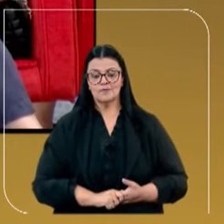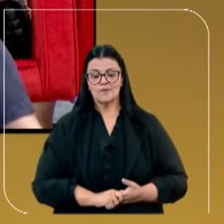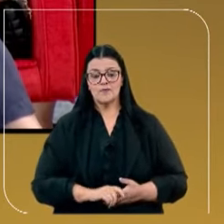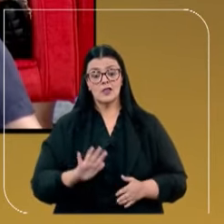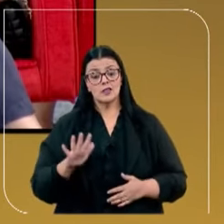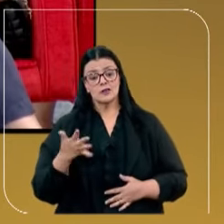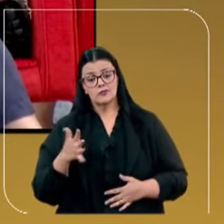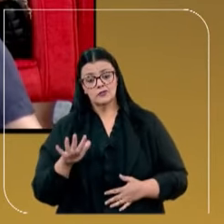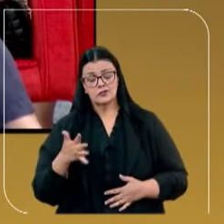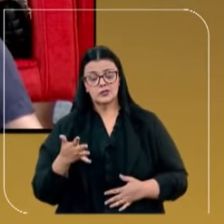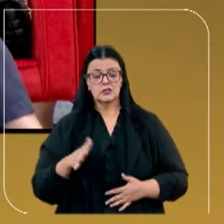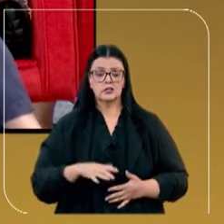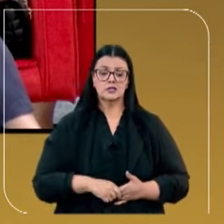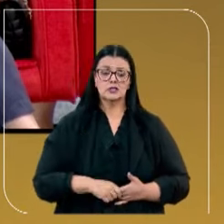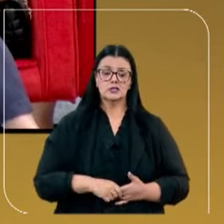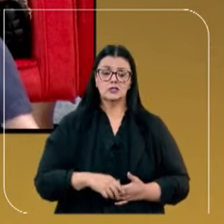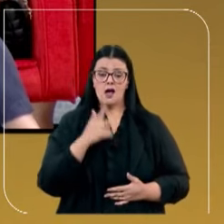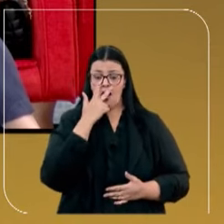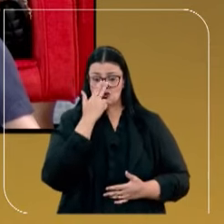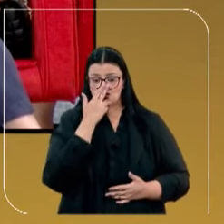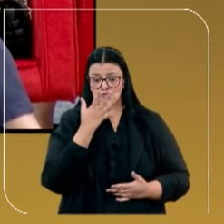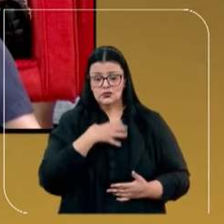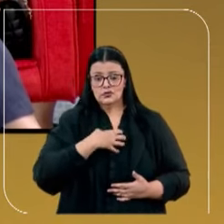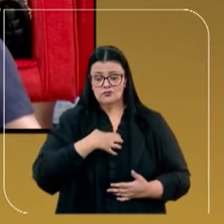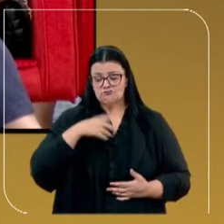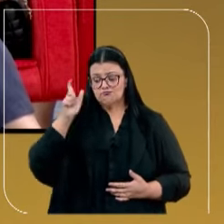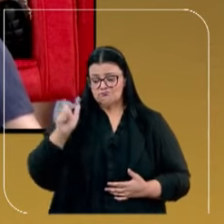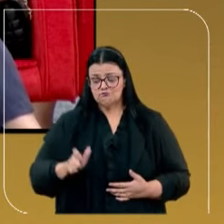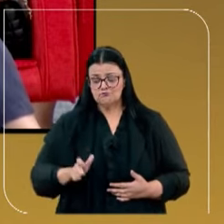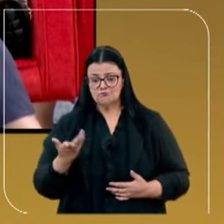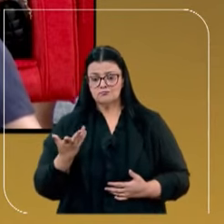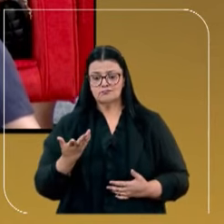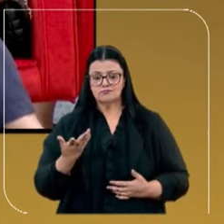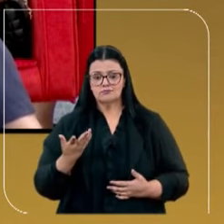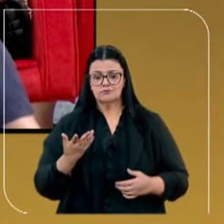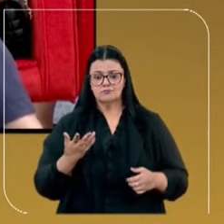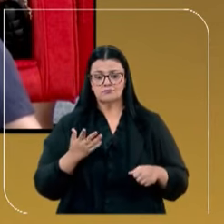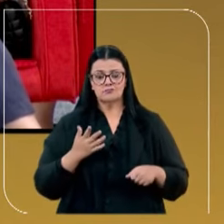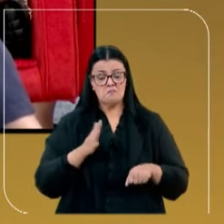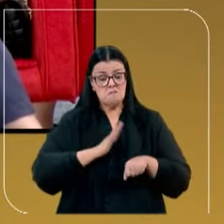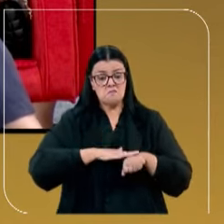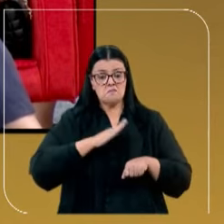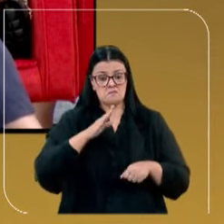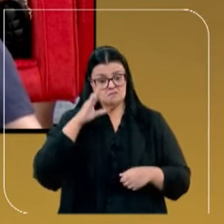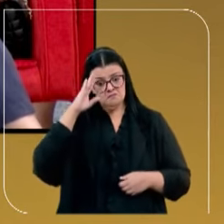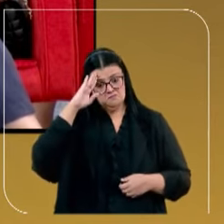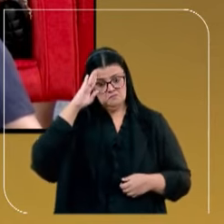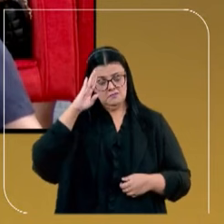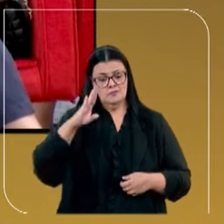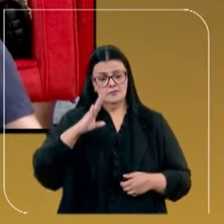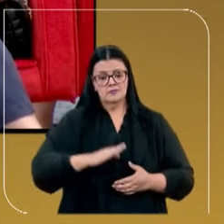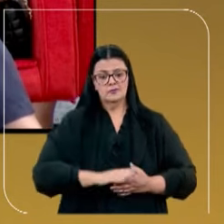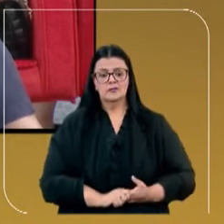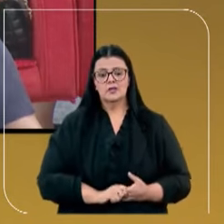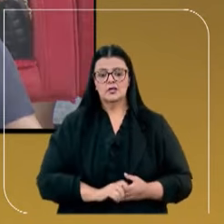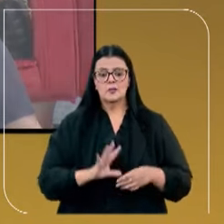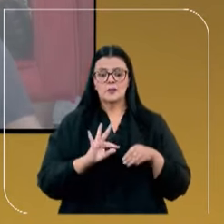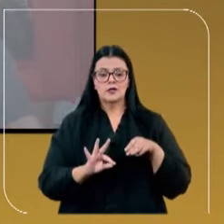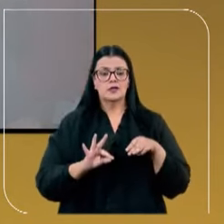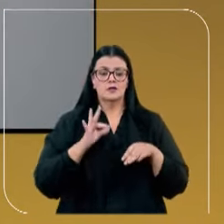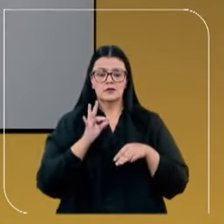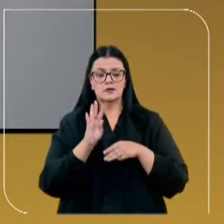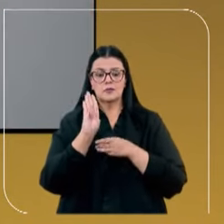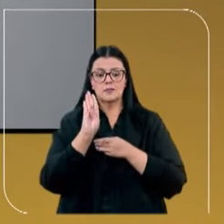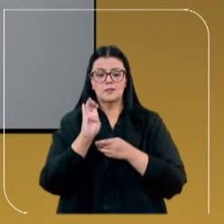Talvez o aspecto que para mim seja o preponderante é que o ministro Benedito chega em Infam